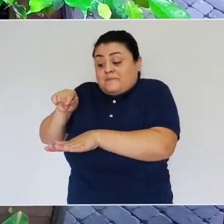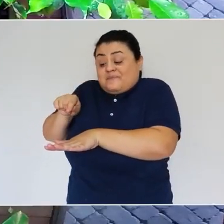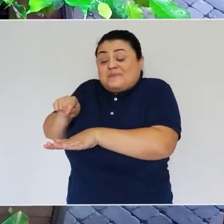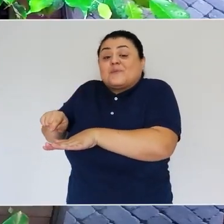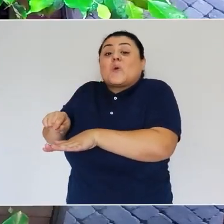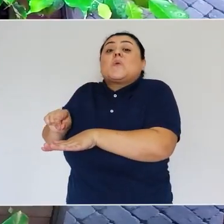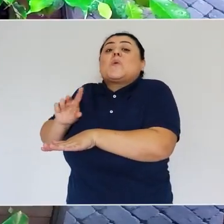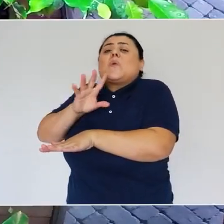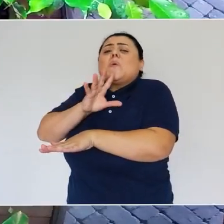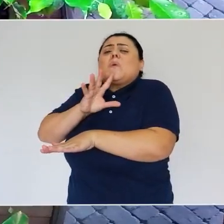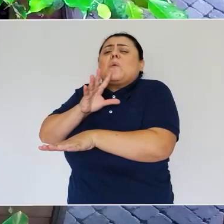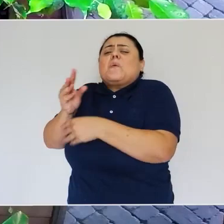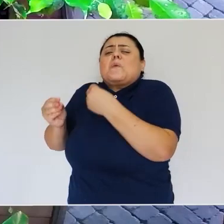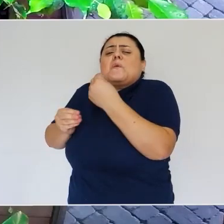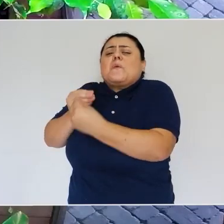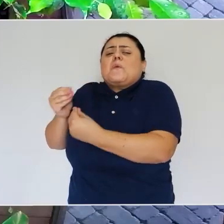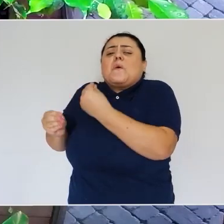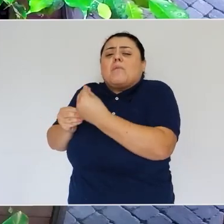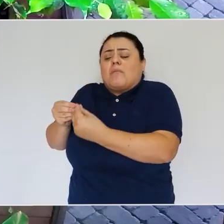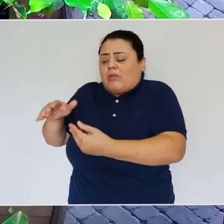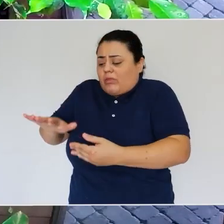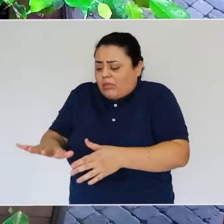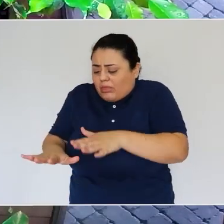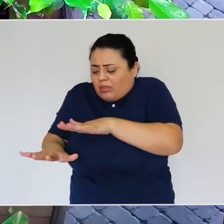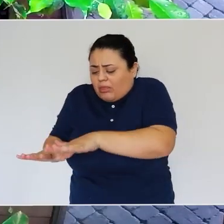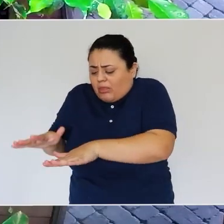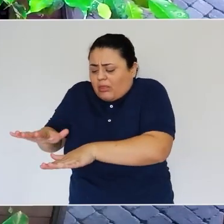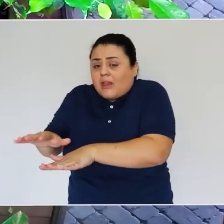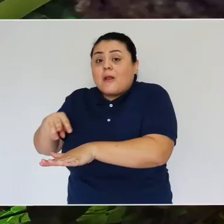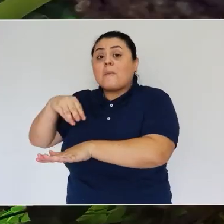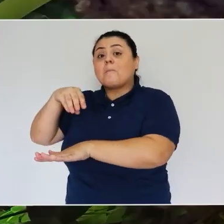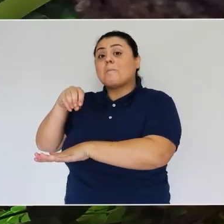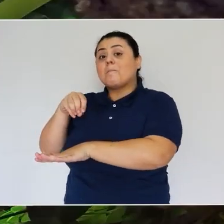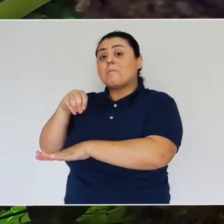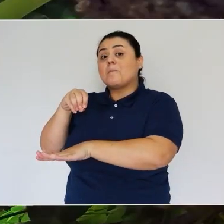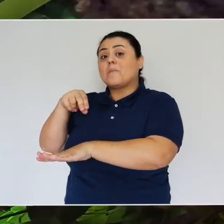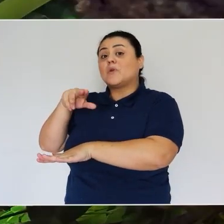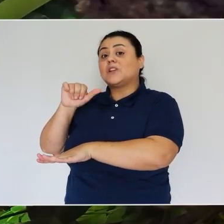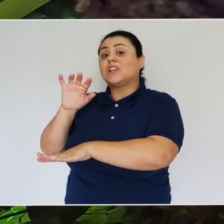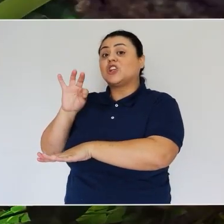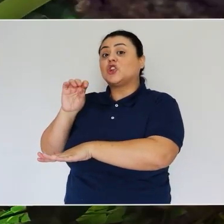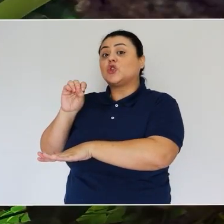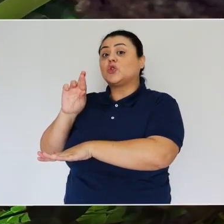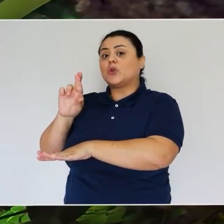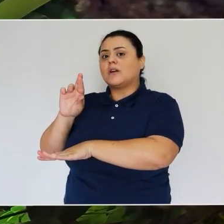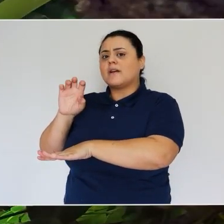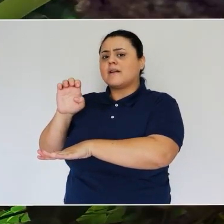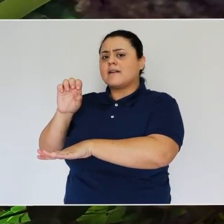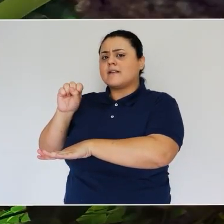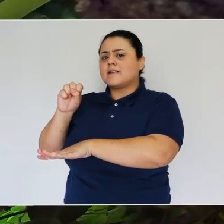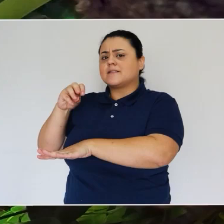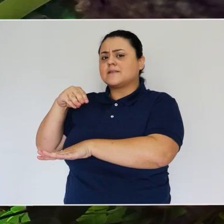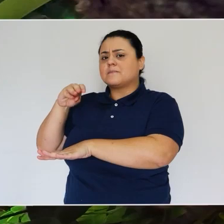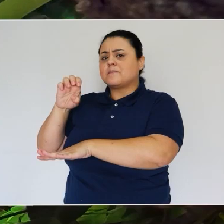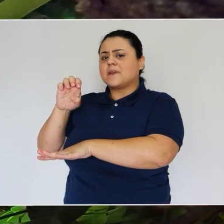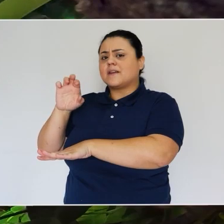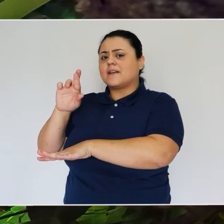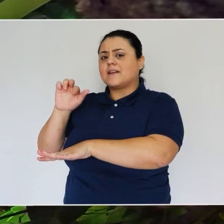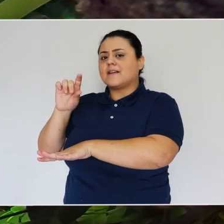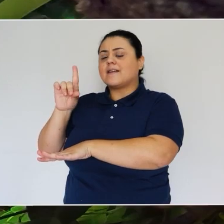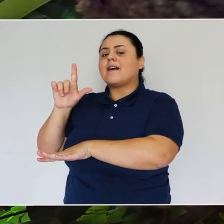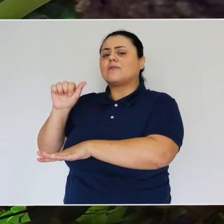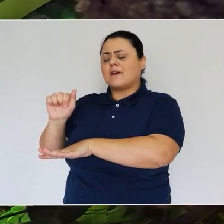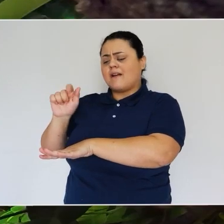Na realidade, este é conhecido como lagarto monitor esmeralda, e é uma espécie de